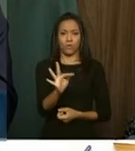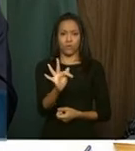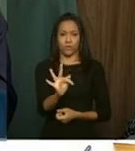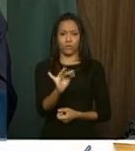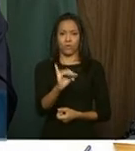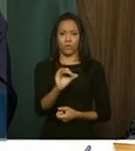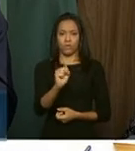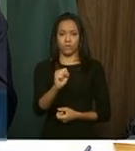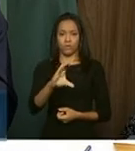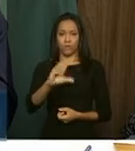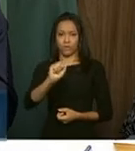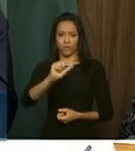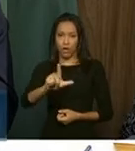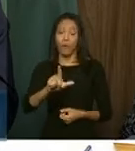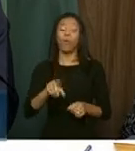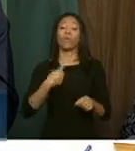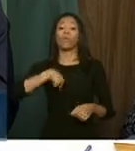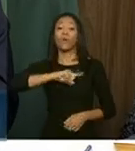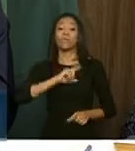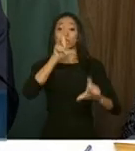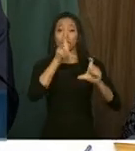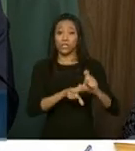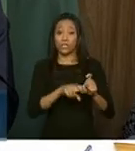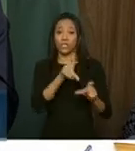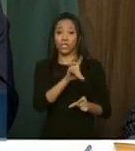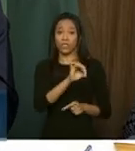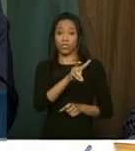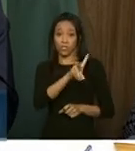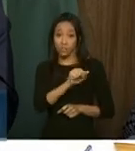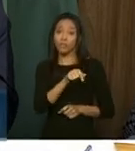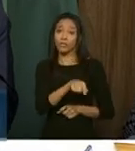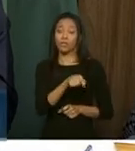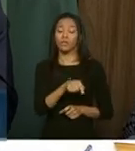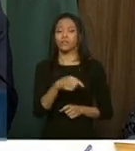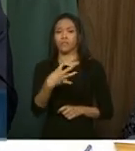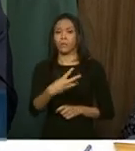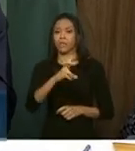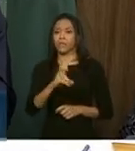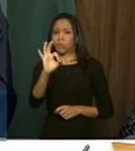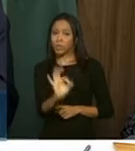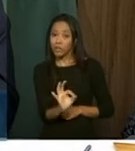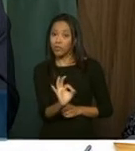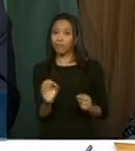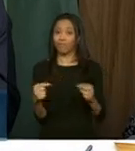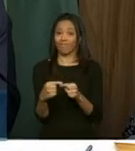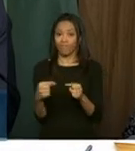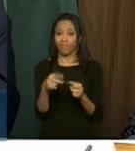dívida pública líquida de 45% para 35% do PIB, de 2008 para cá.